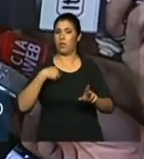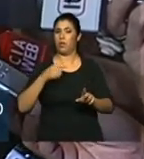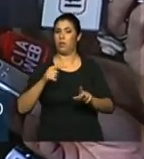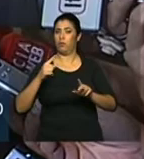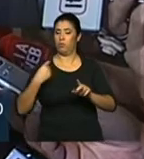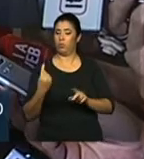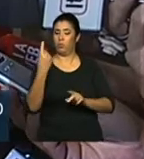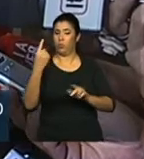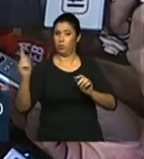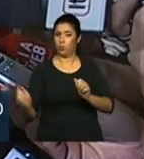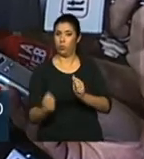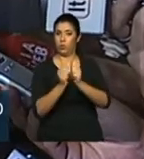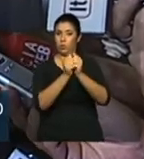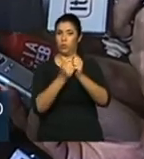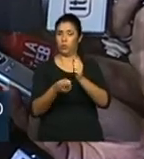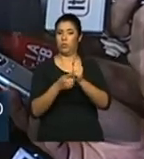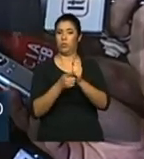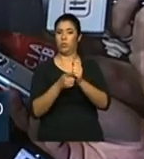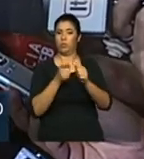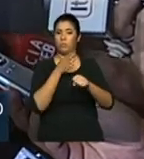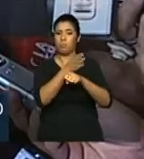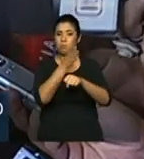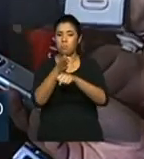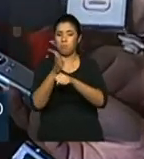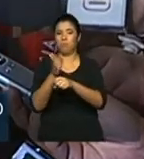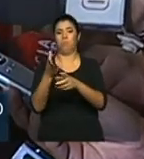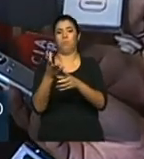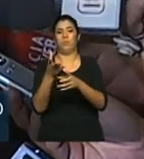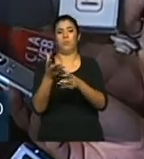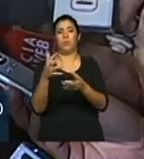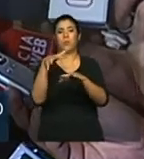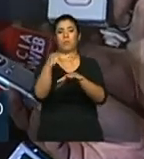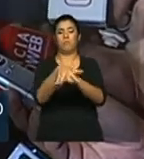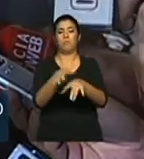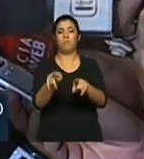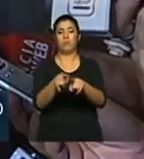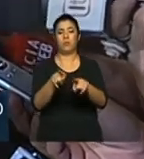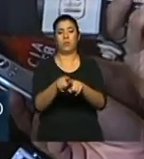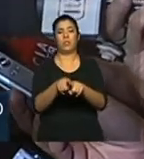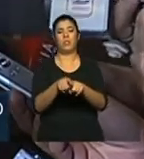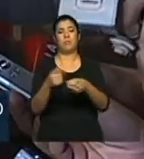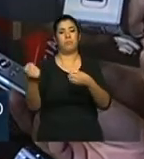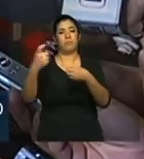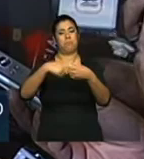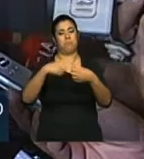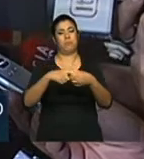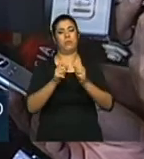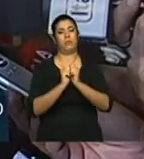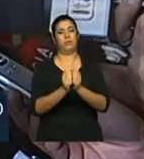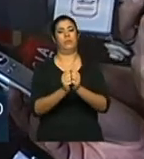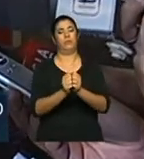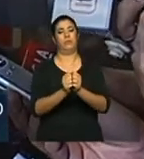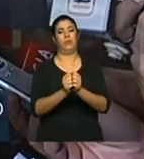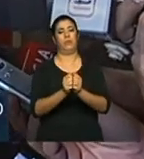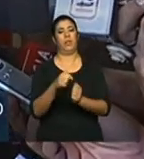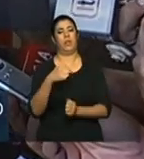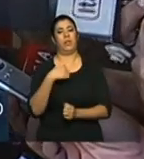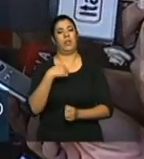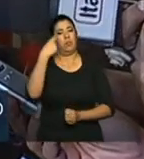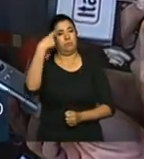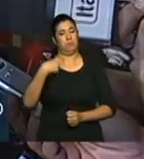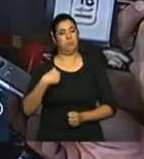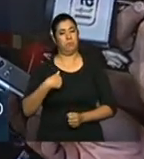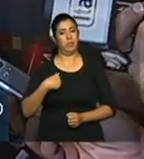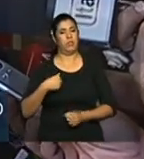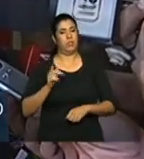somar, buscar espaços de integração e espaços de parcerias. Eu sou uma pessoa que sempre